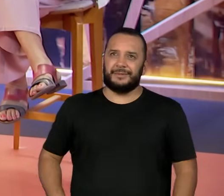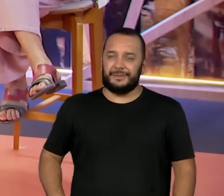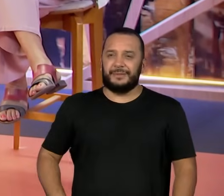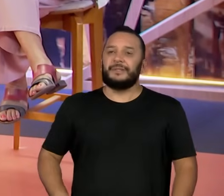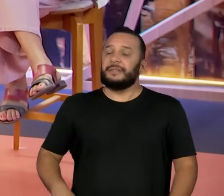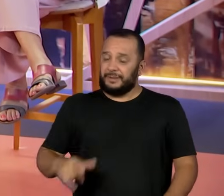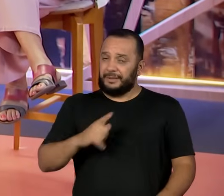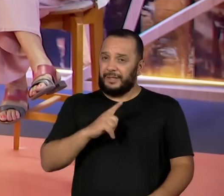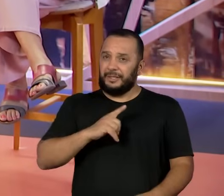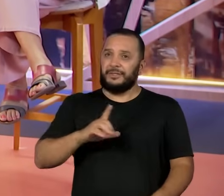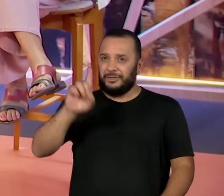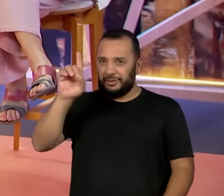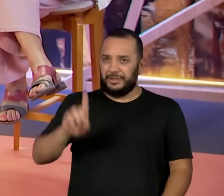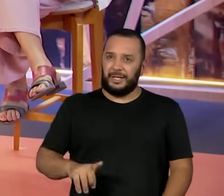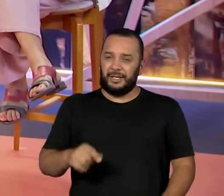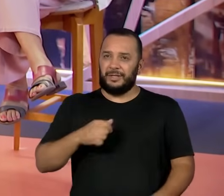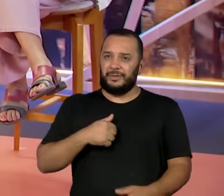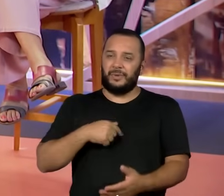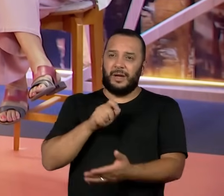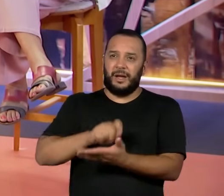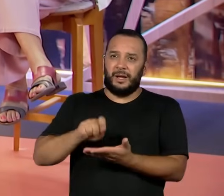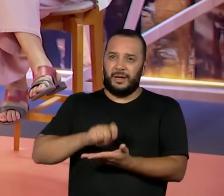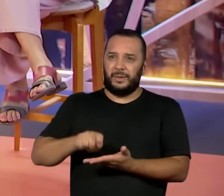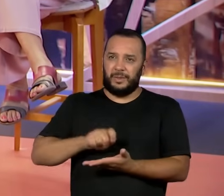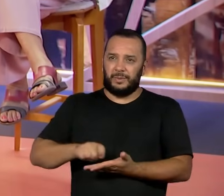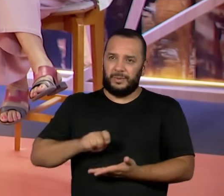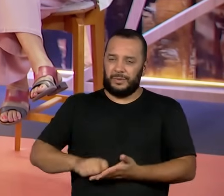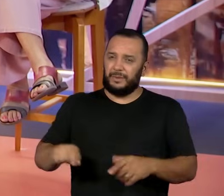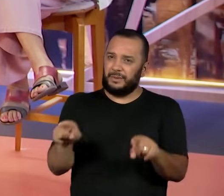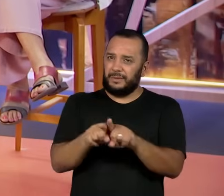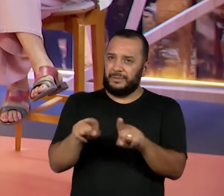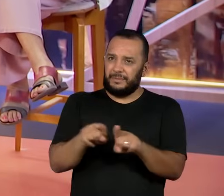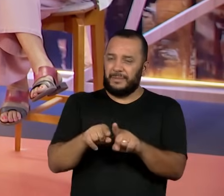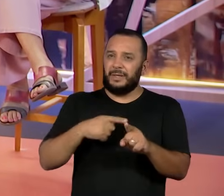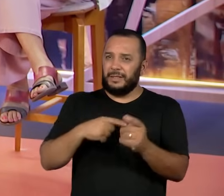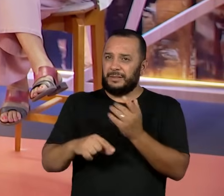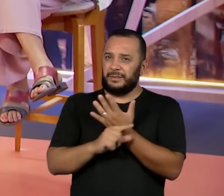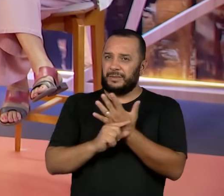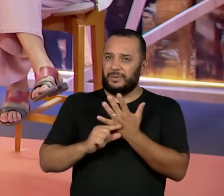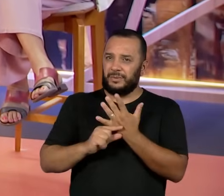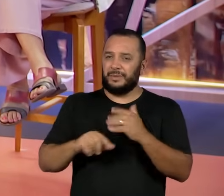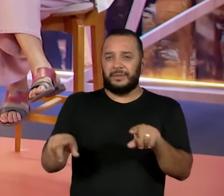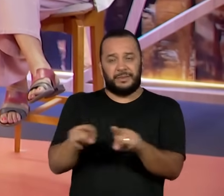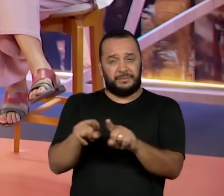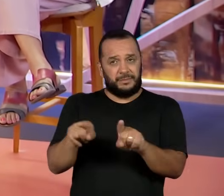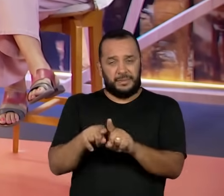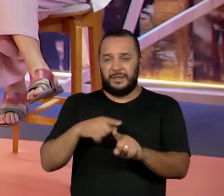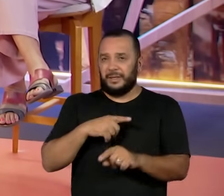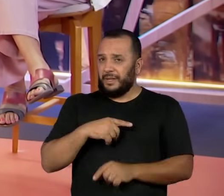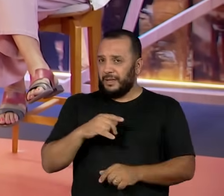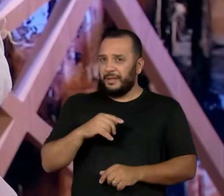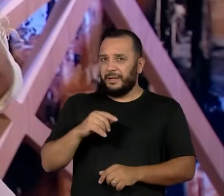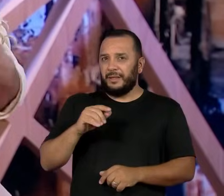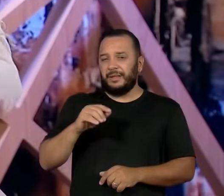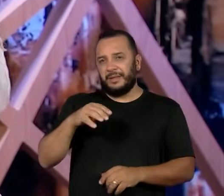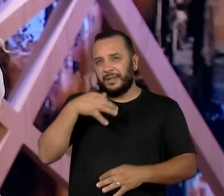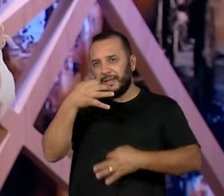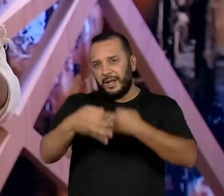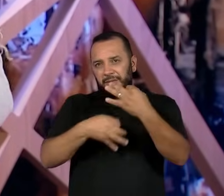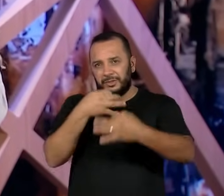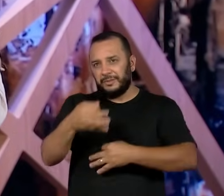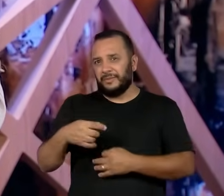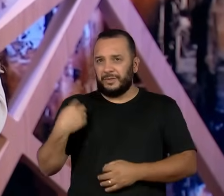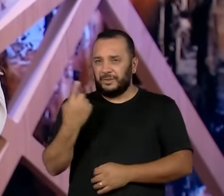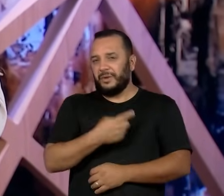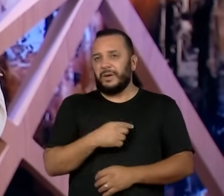direito do autor, é o direito àquela narrativa. Então, sinto que para nós aqui que fazemos cinema,